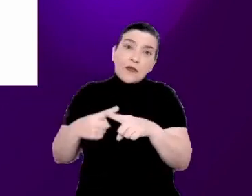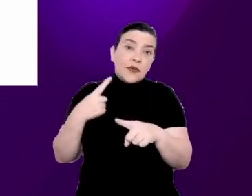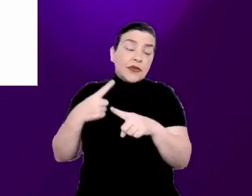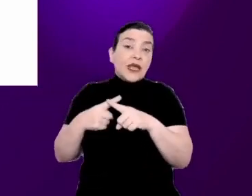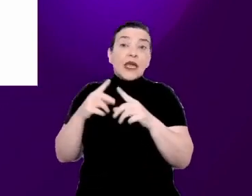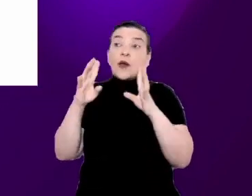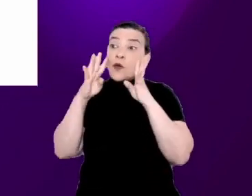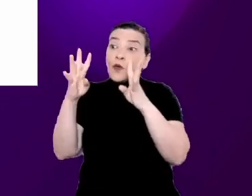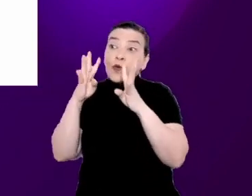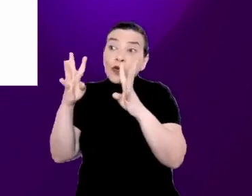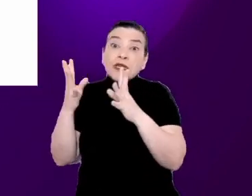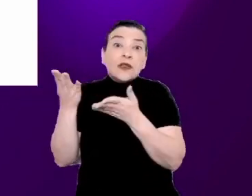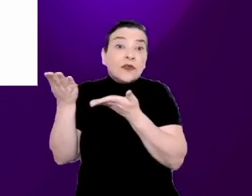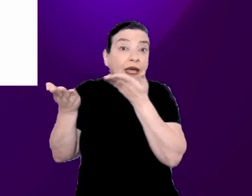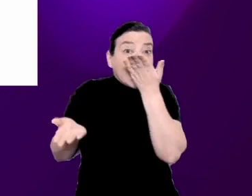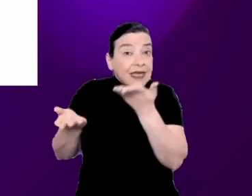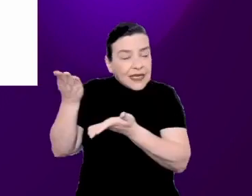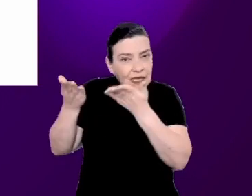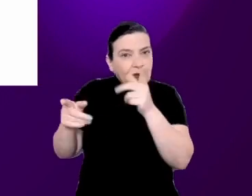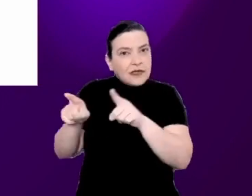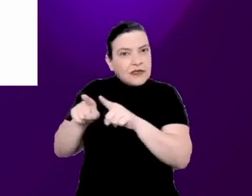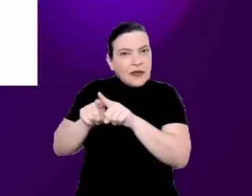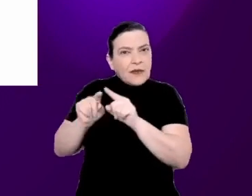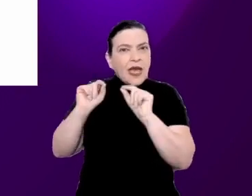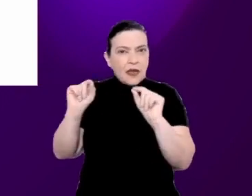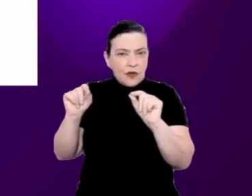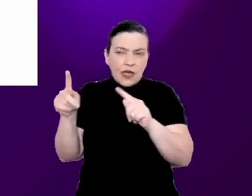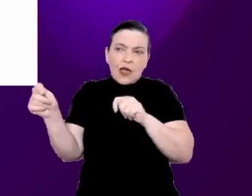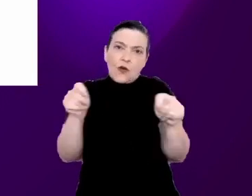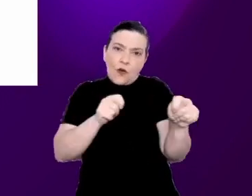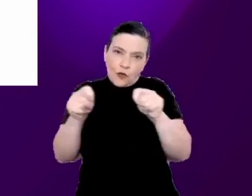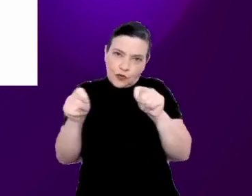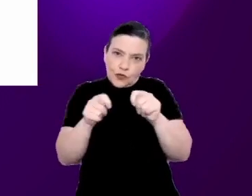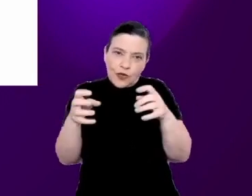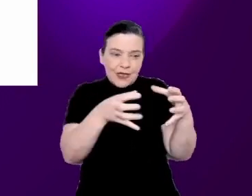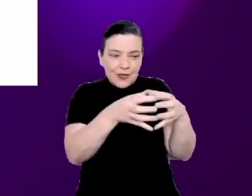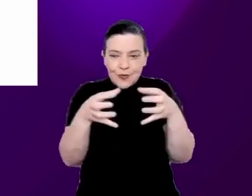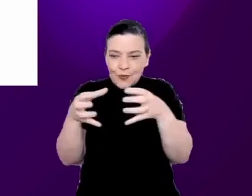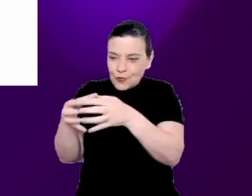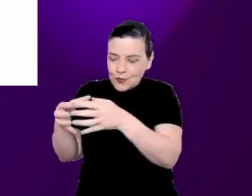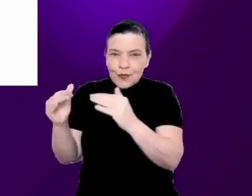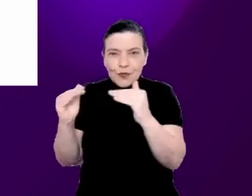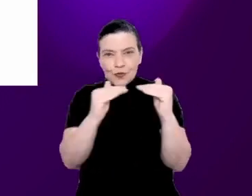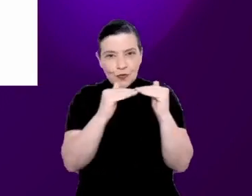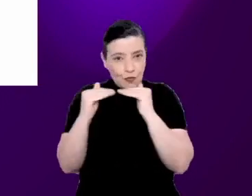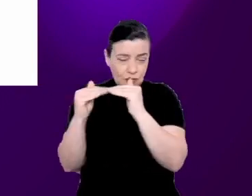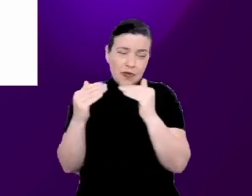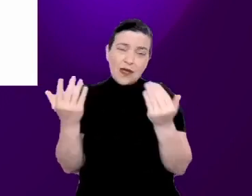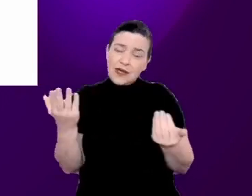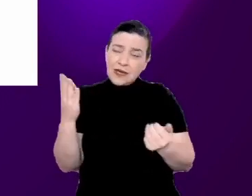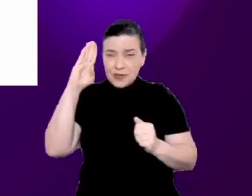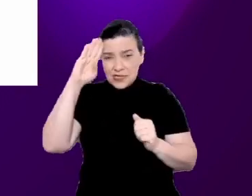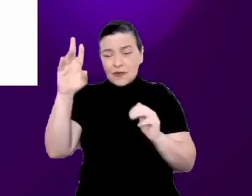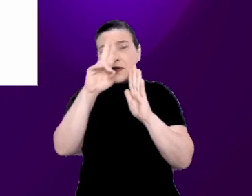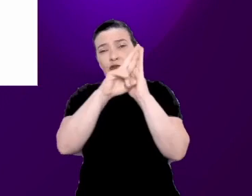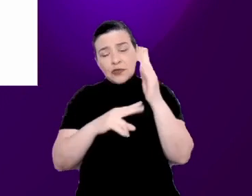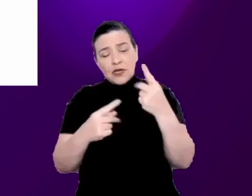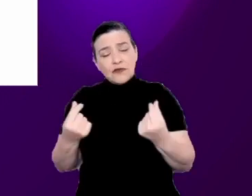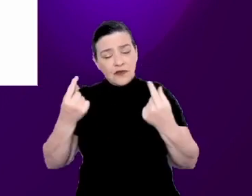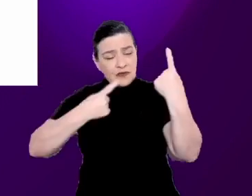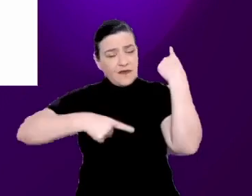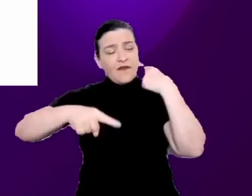coordenado, sem desperdícios e com muito mais alinhamento entre as equipes, e, naturalmente, o resultado financeiro também vai